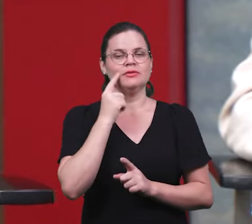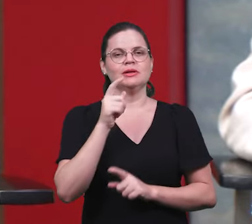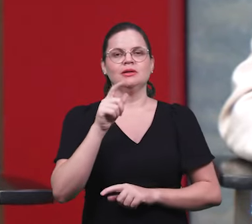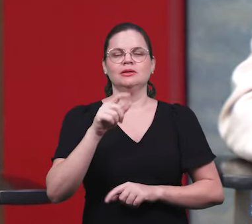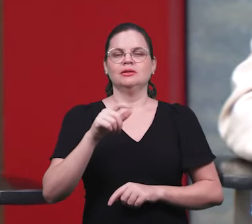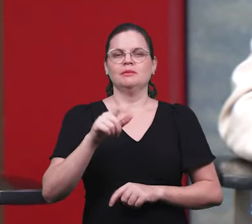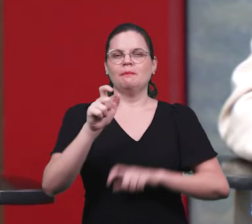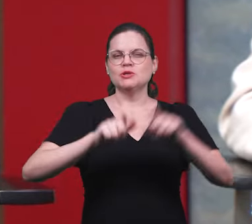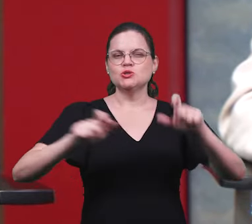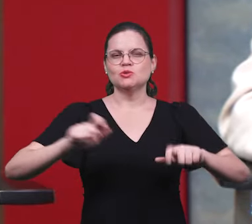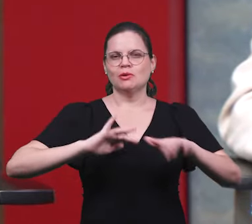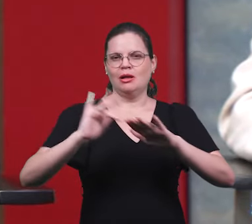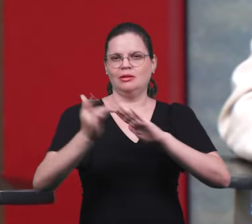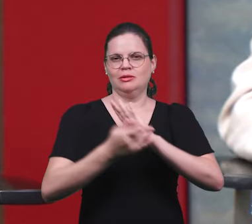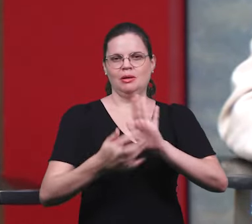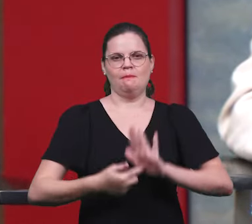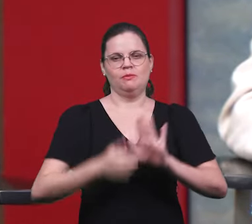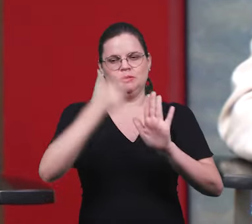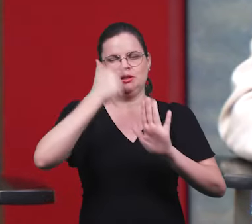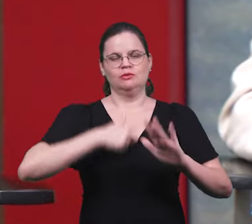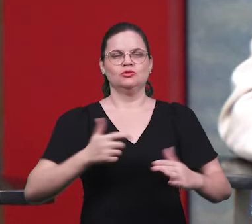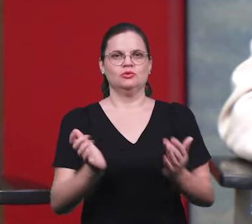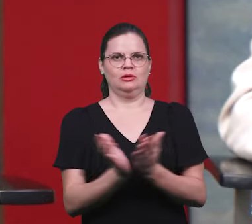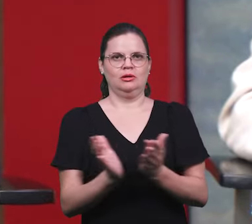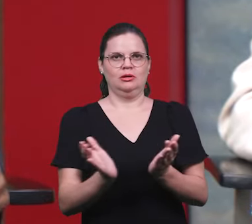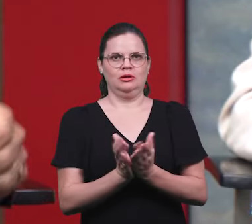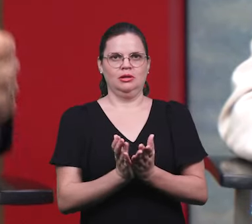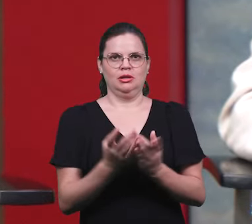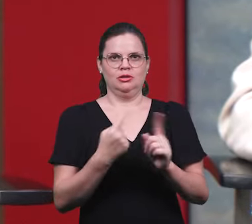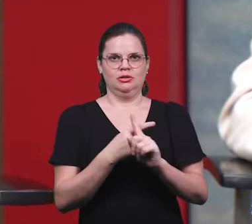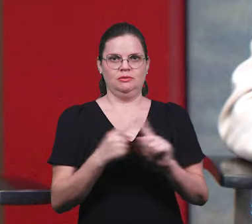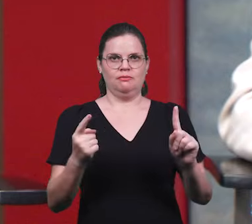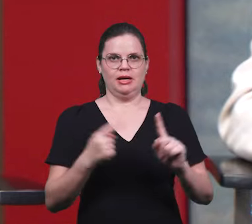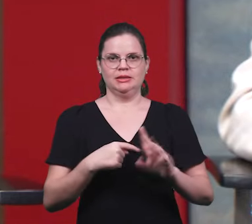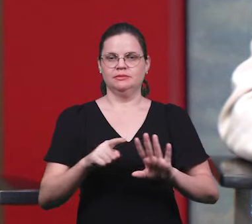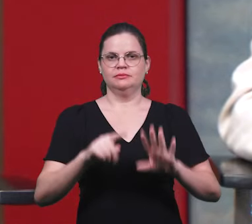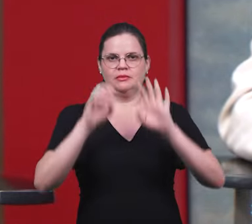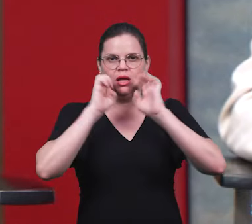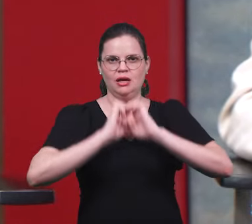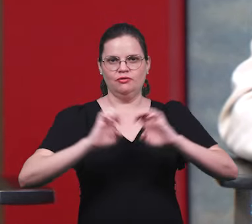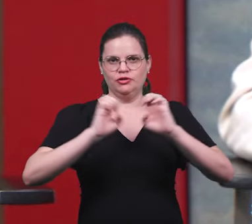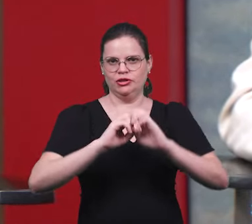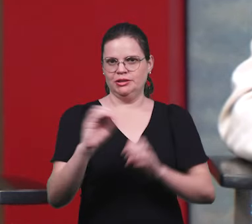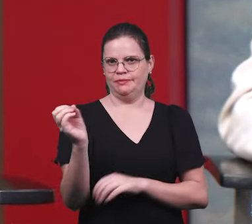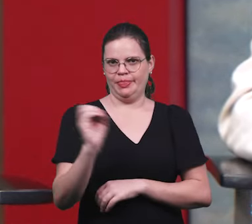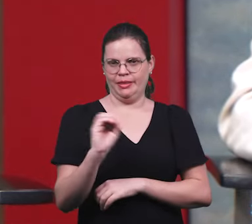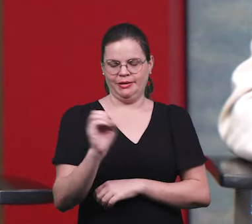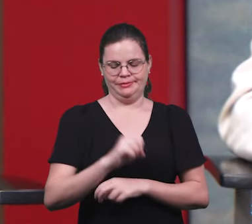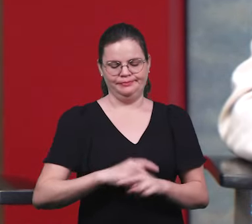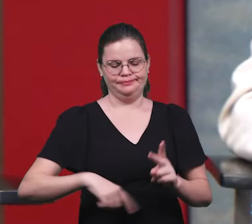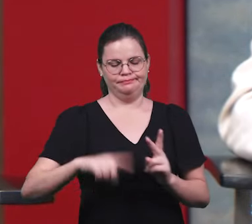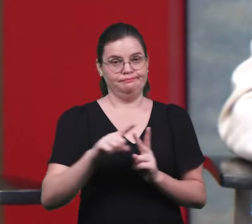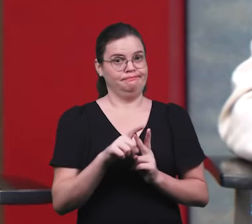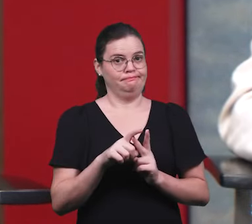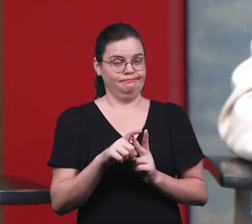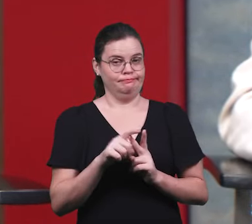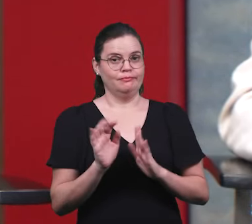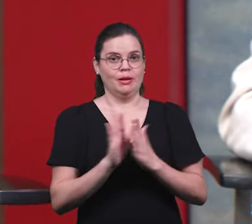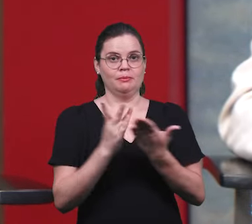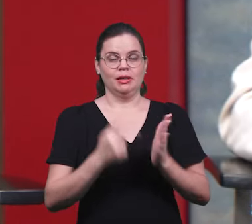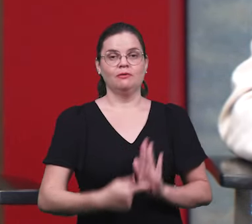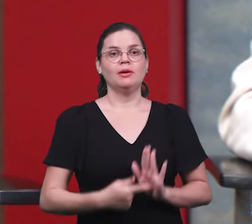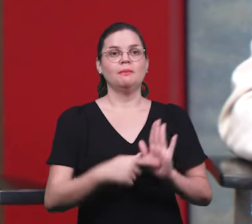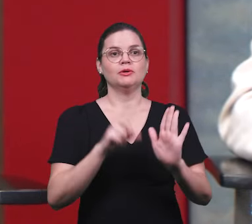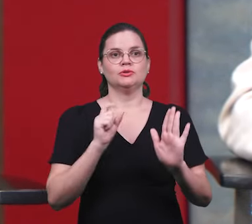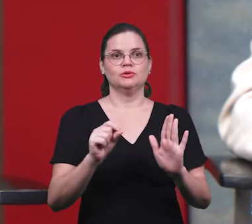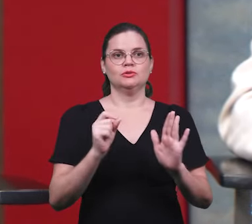redes sociais se dizendo evangélico, mas ele não evangeliza ninguém. A Bíblia diz que